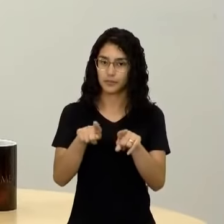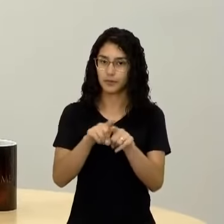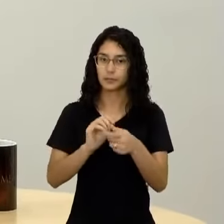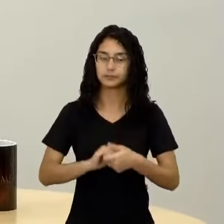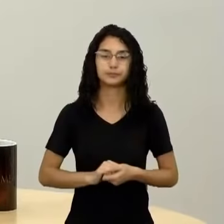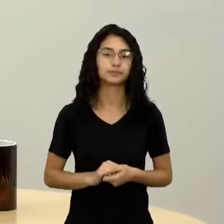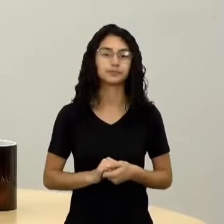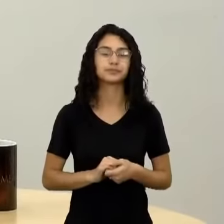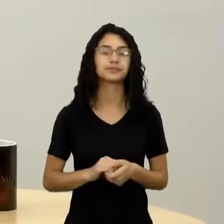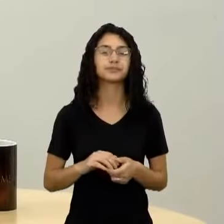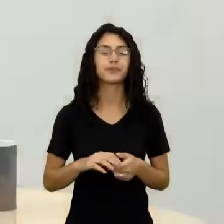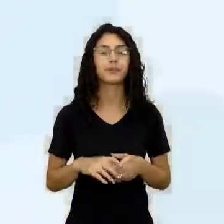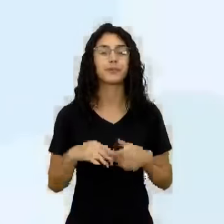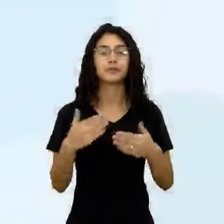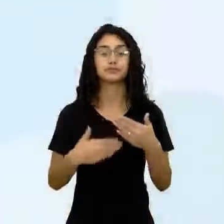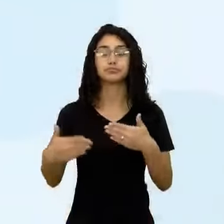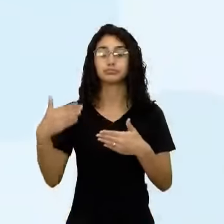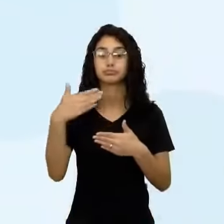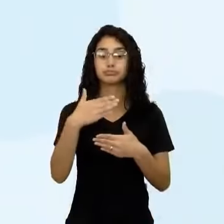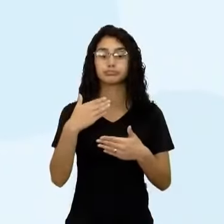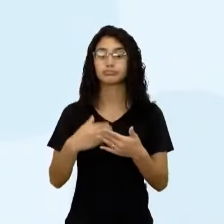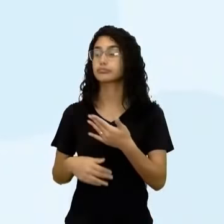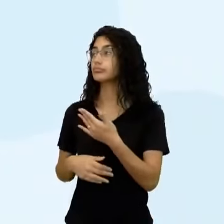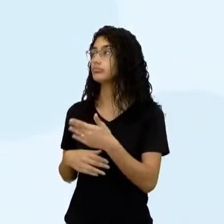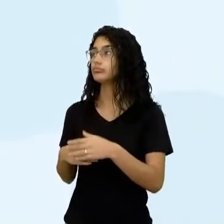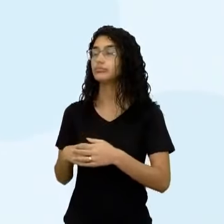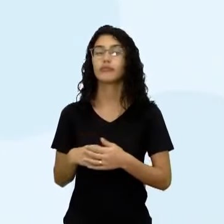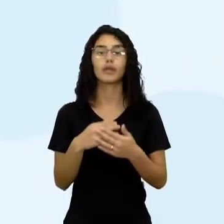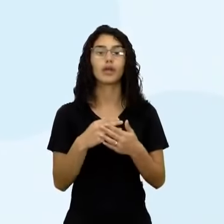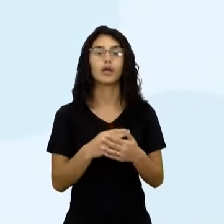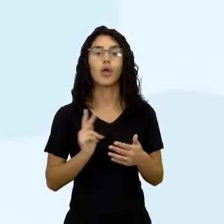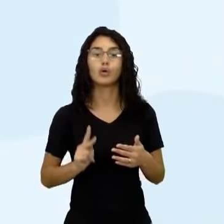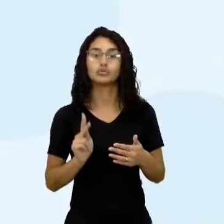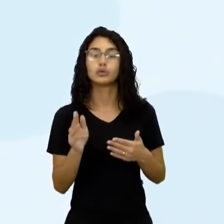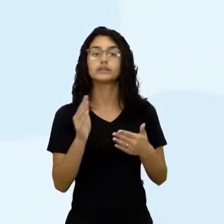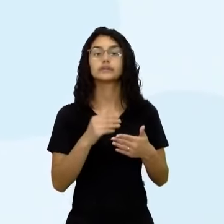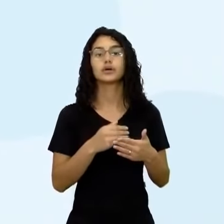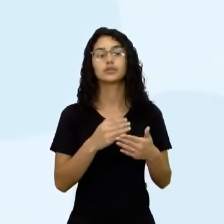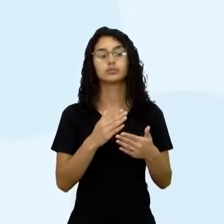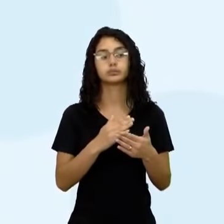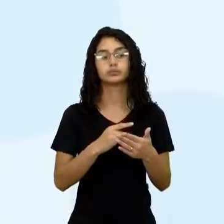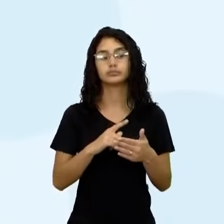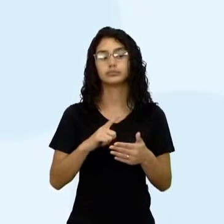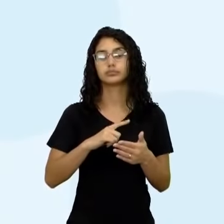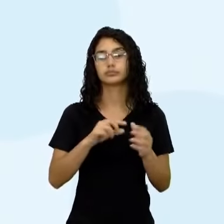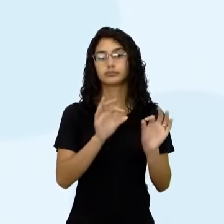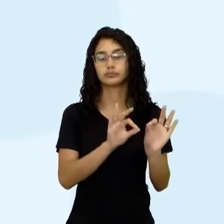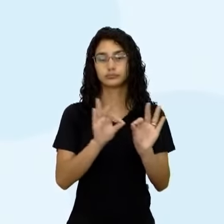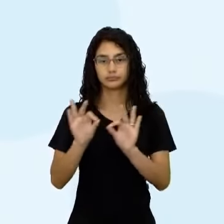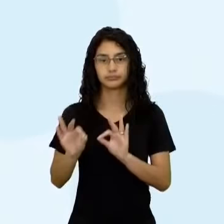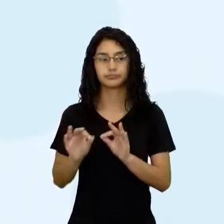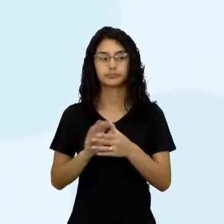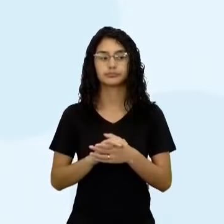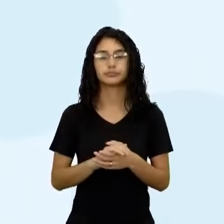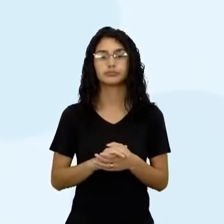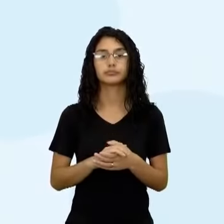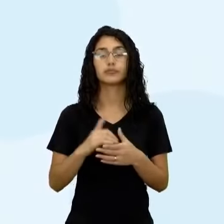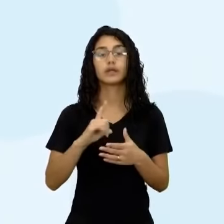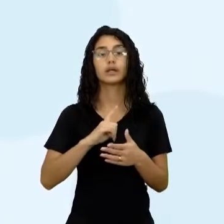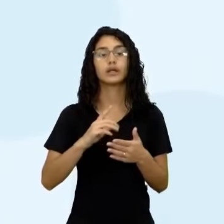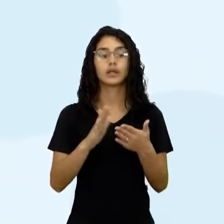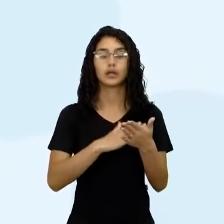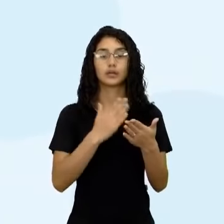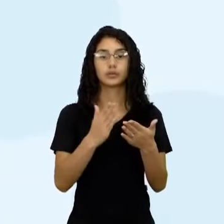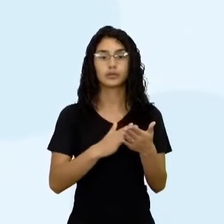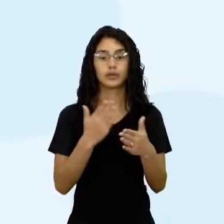E aí continua olha na próxima tela é a sequência do quadrinho tá então ela fez toda uma sequência aqui é o início ali do livro que tá até